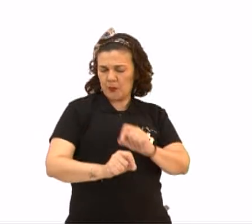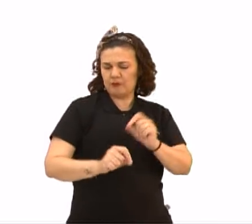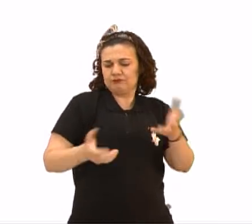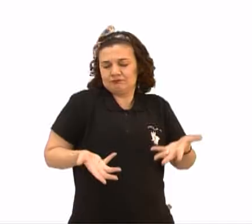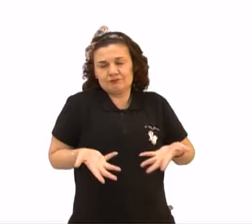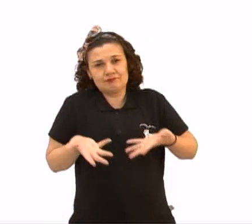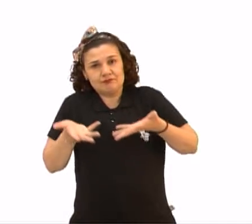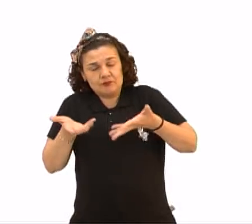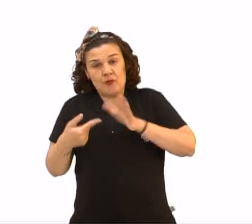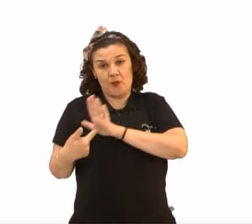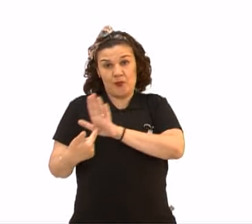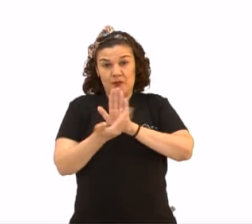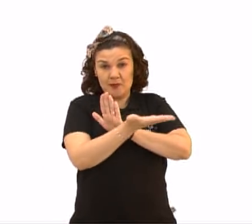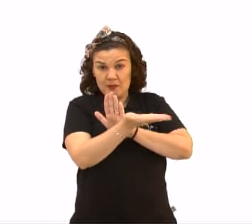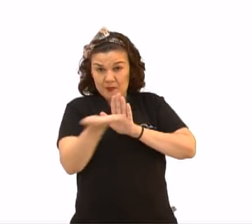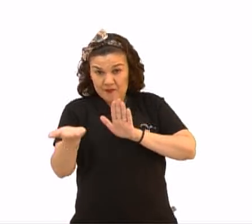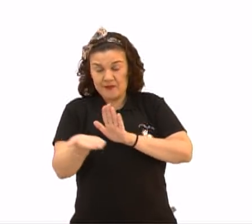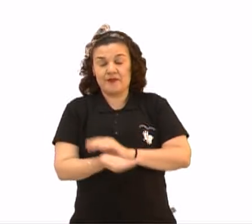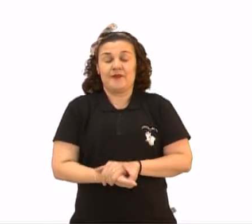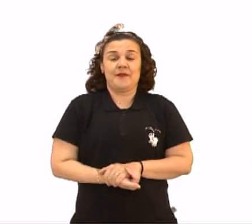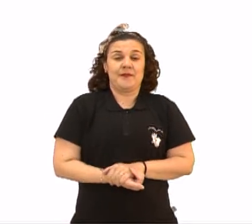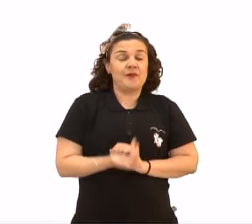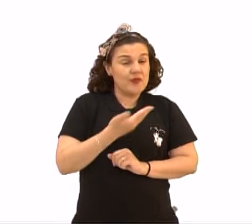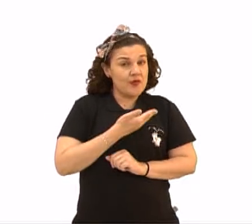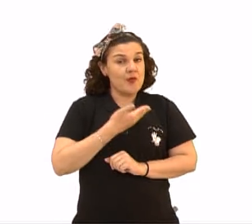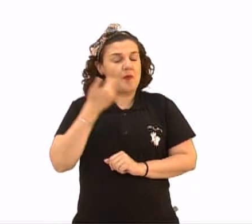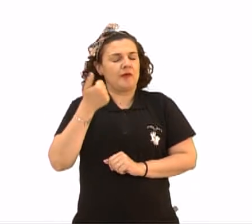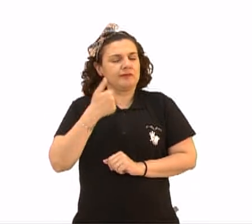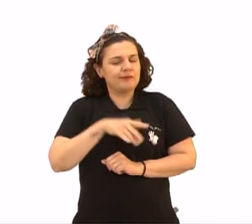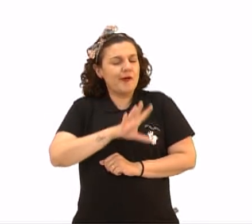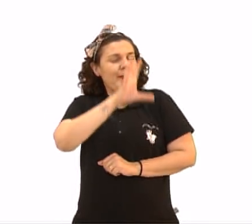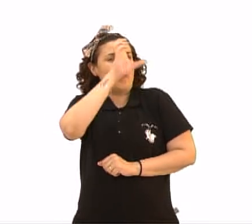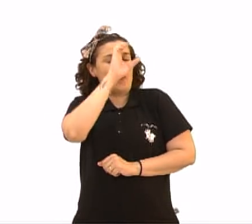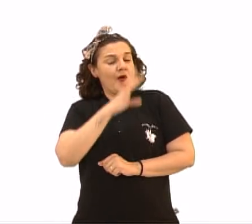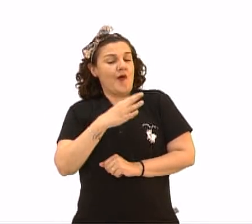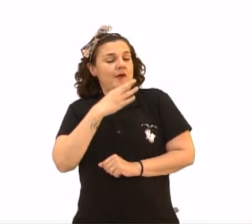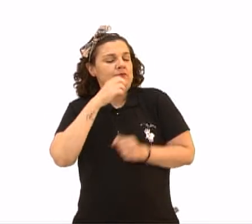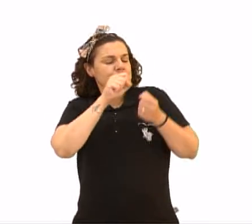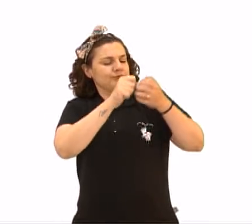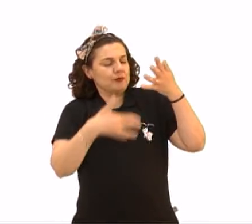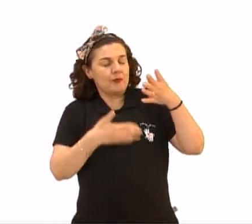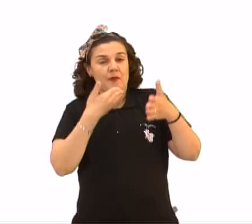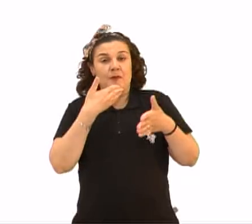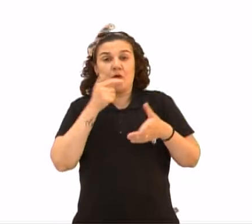ele para também estar levando até você o melhor, conhecendo melhor, detalhando melhor a